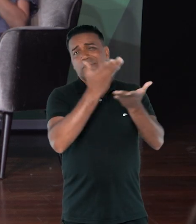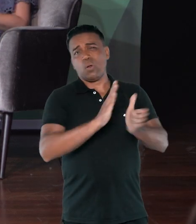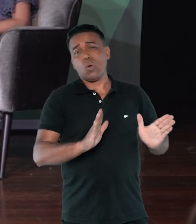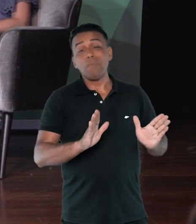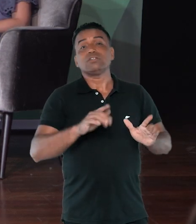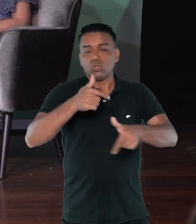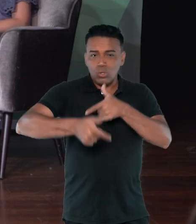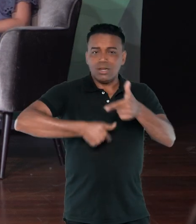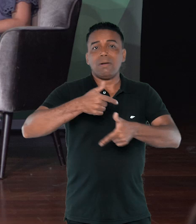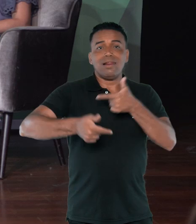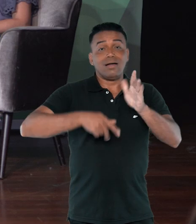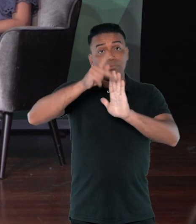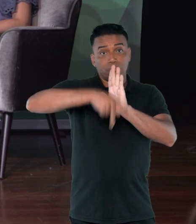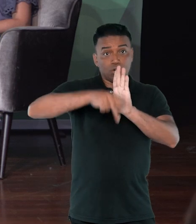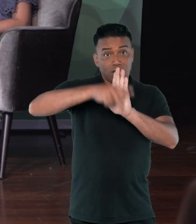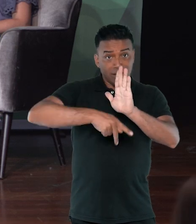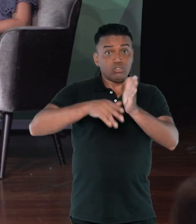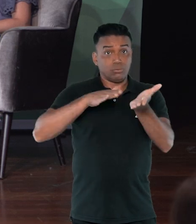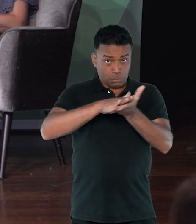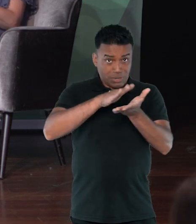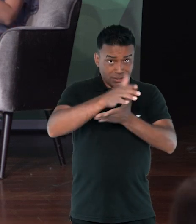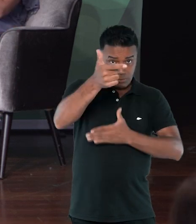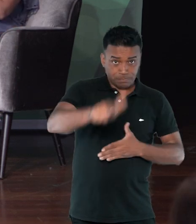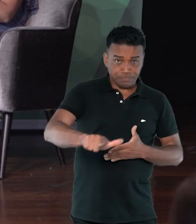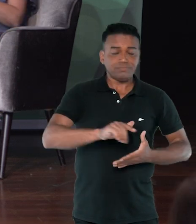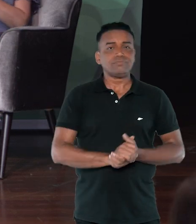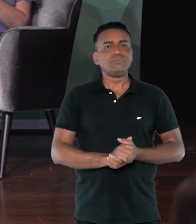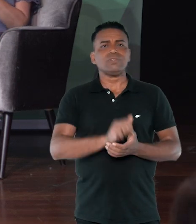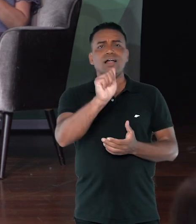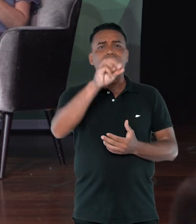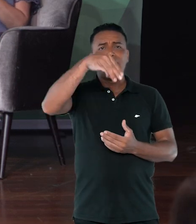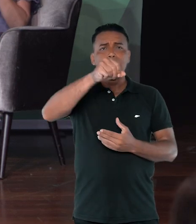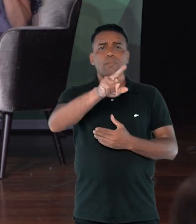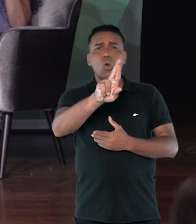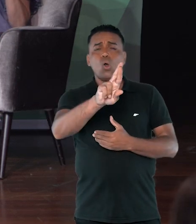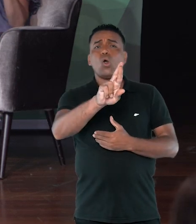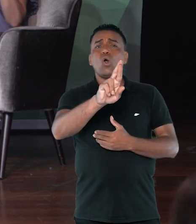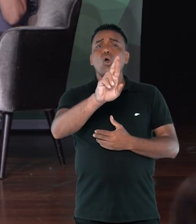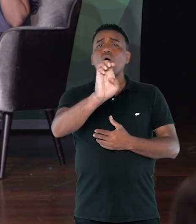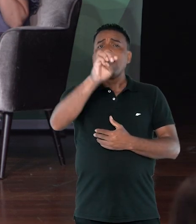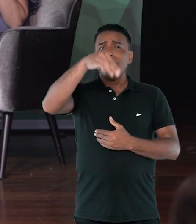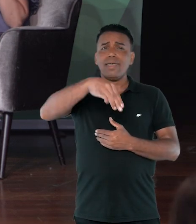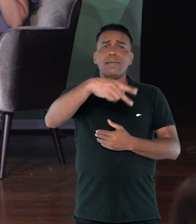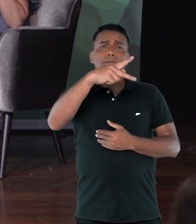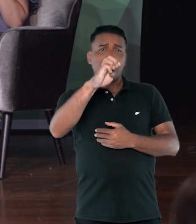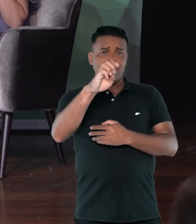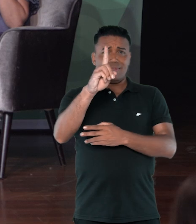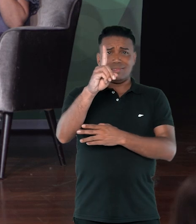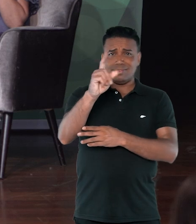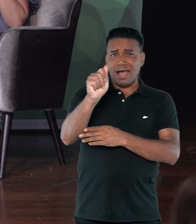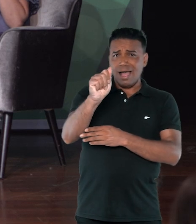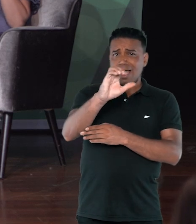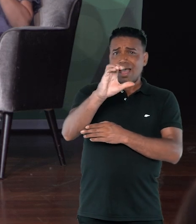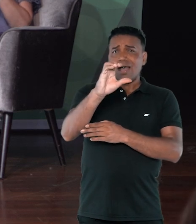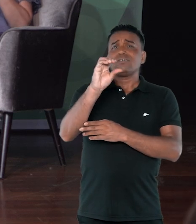estou trabalhando aí no projeto de reedição. O Amor em Pedaços, basicamente, trouxe alguns posts do